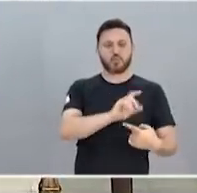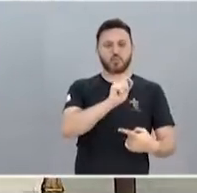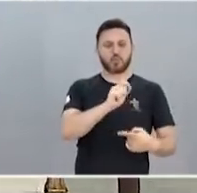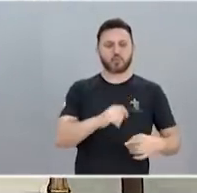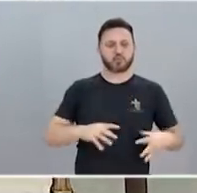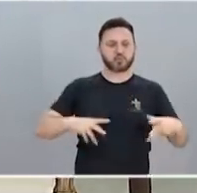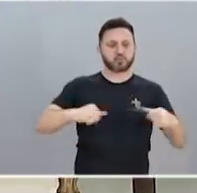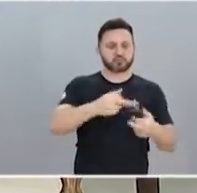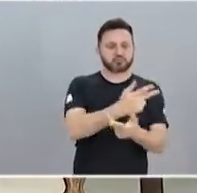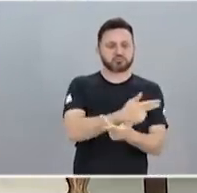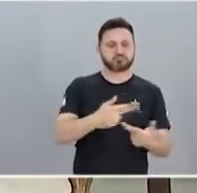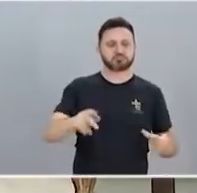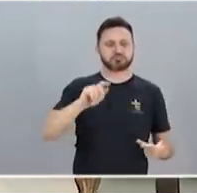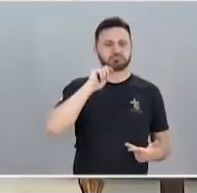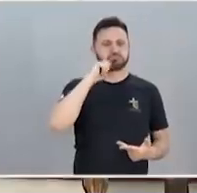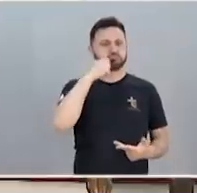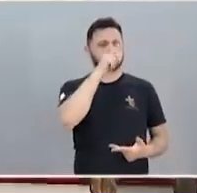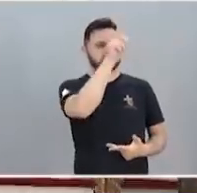mistério.